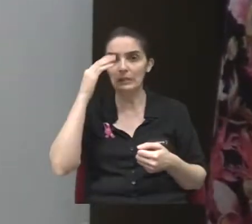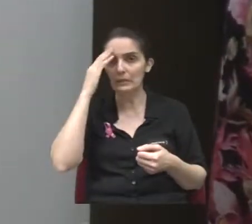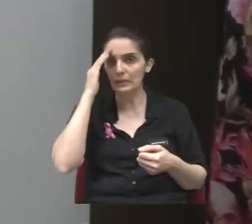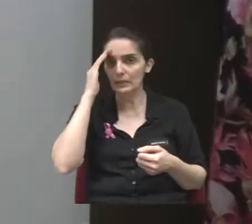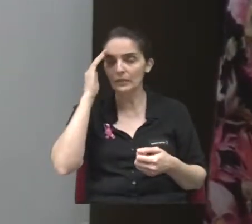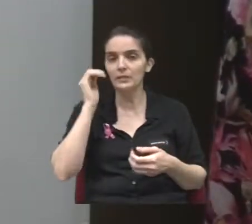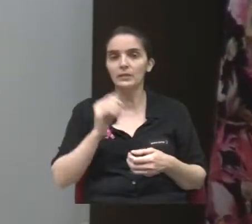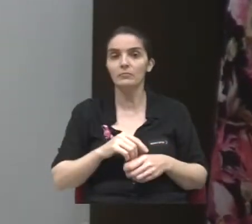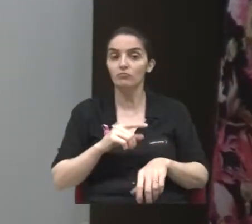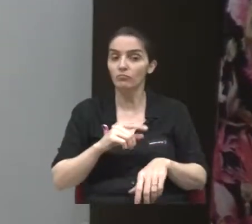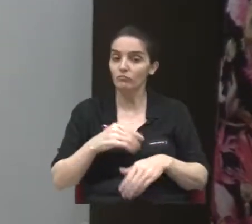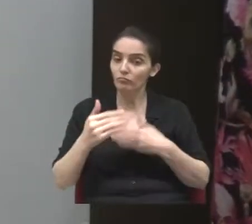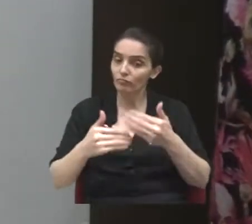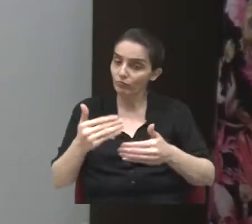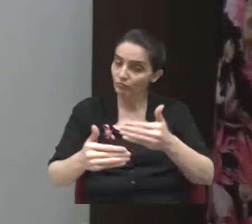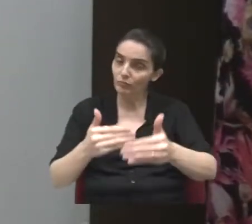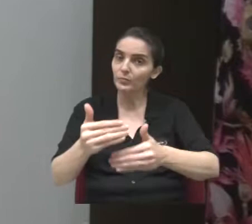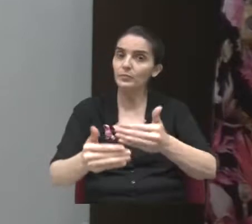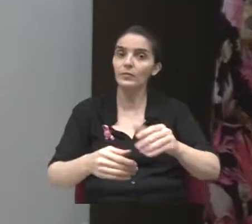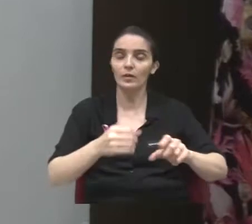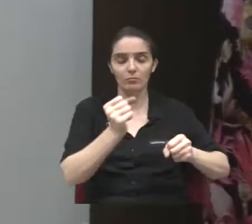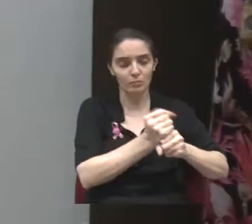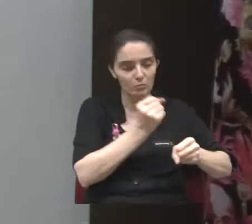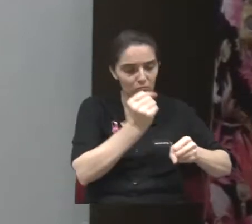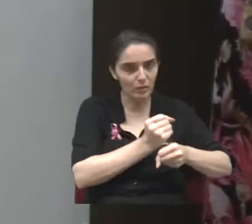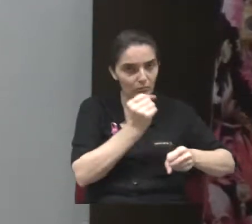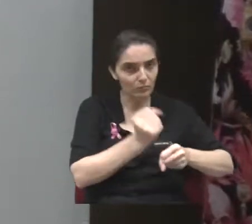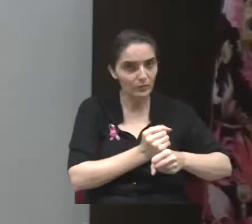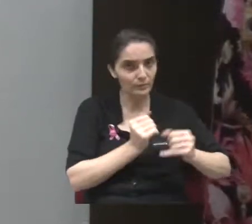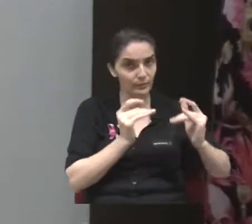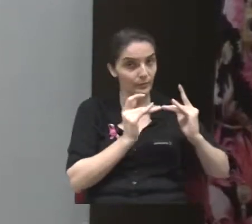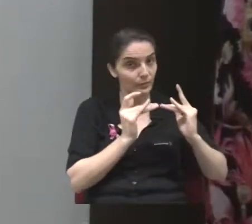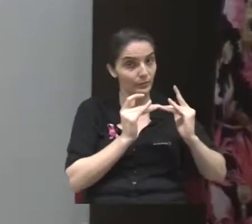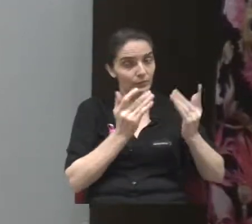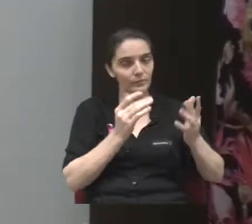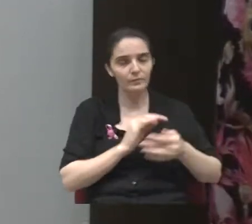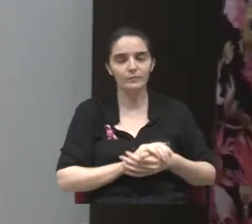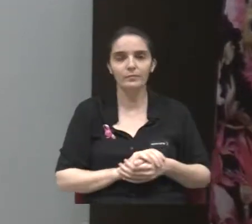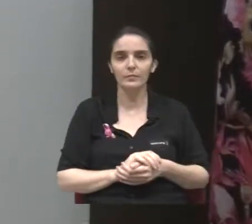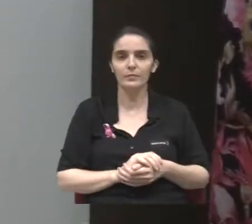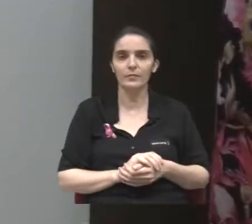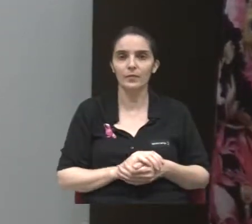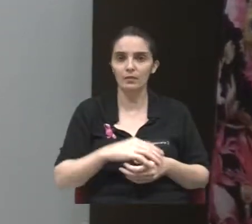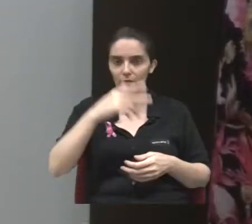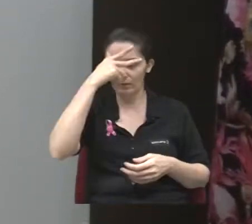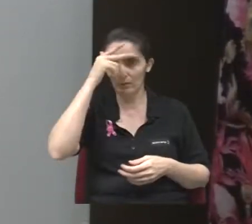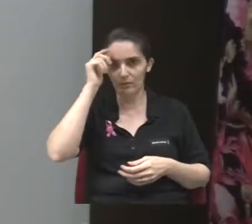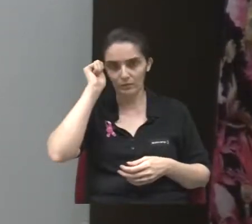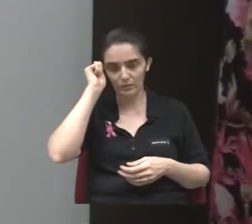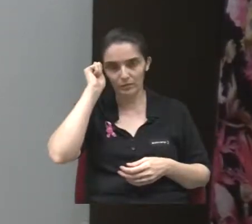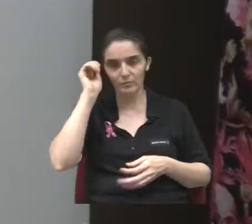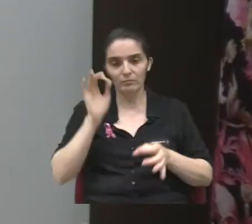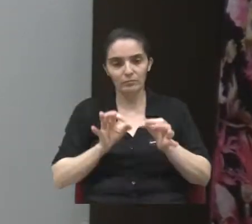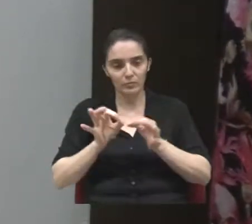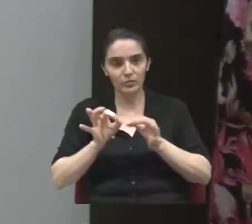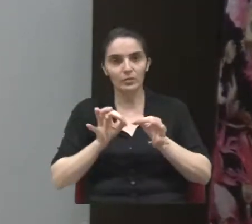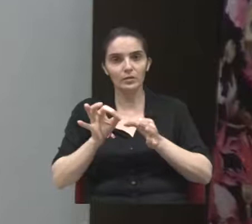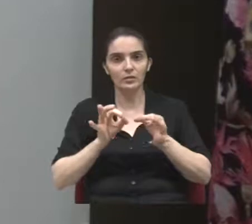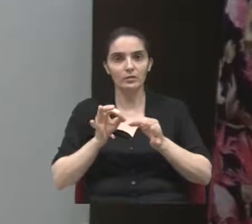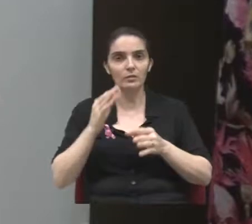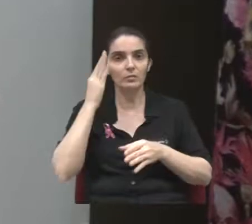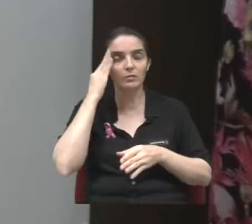ainda as reformas feitas no velório, aí para que a prefeitura possa aí ver com a outra empresa, com a